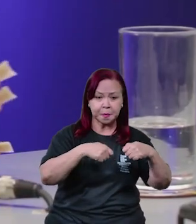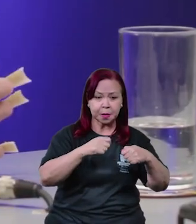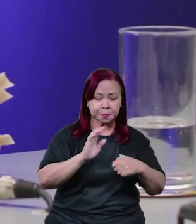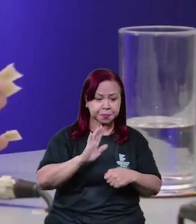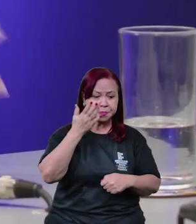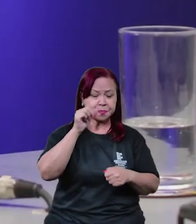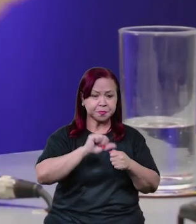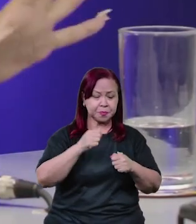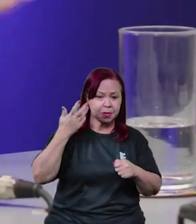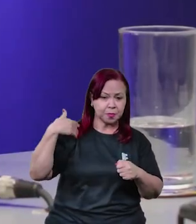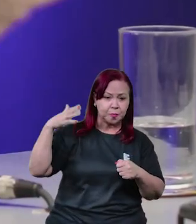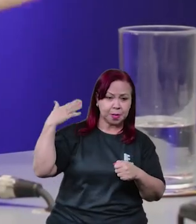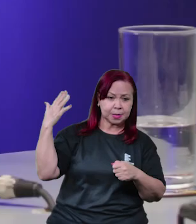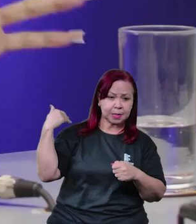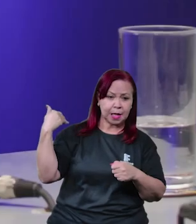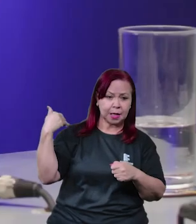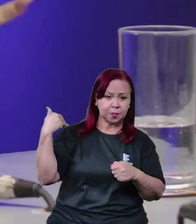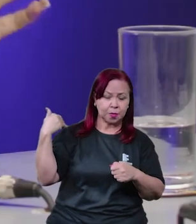tomar no passado vai